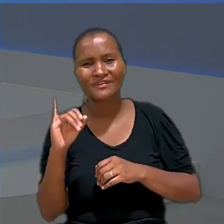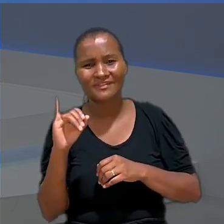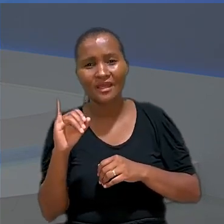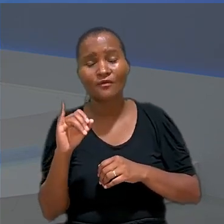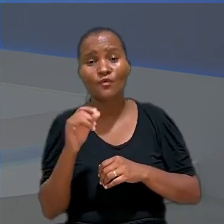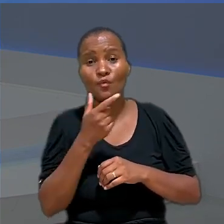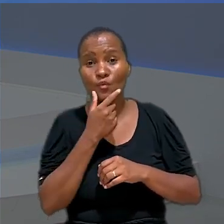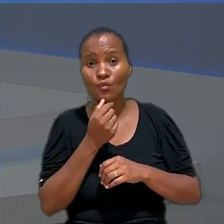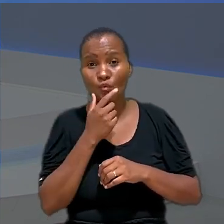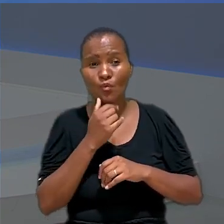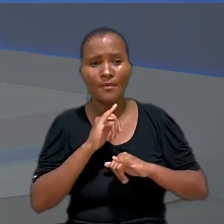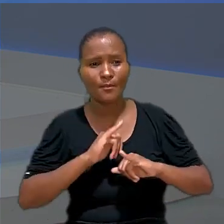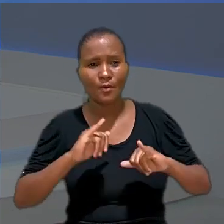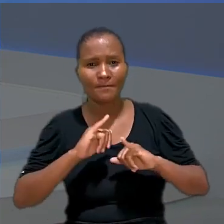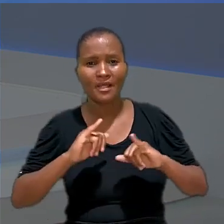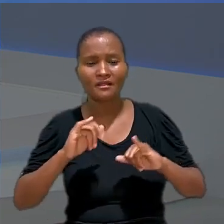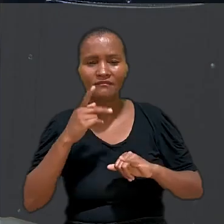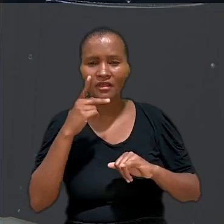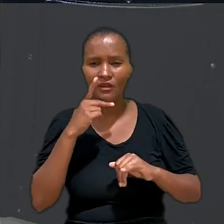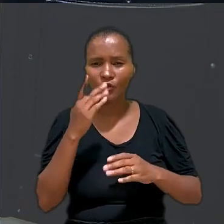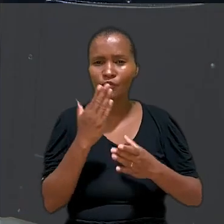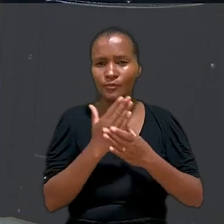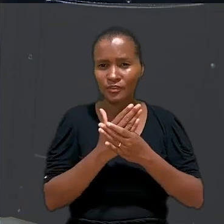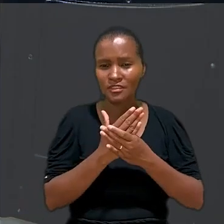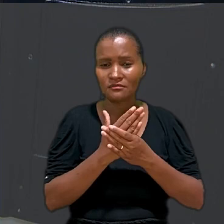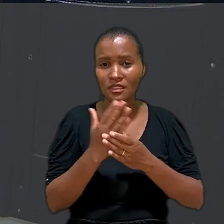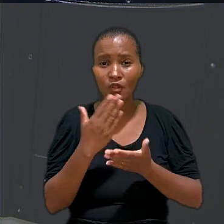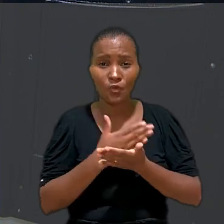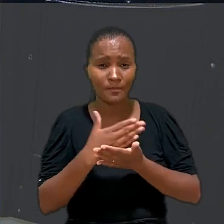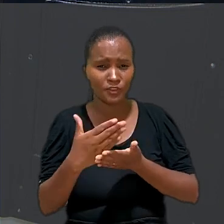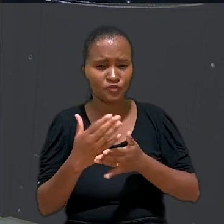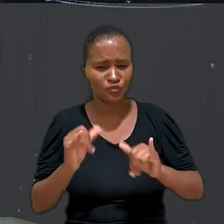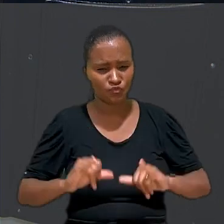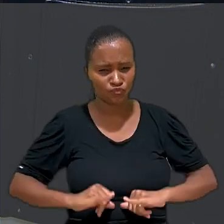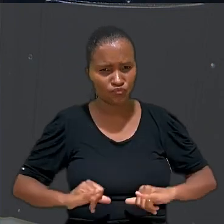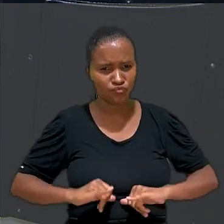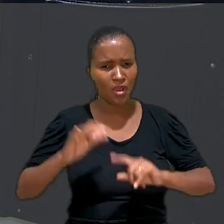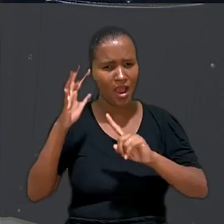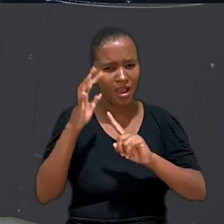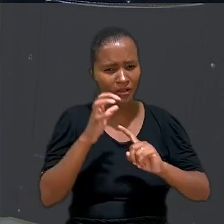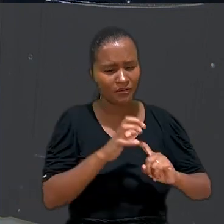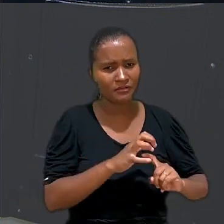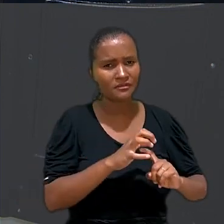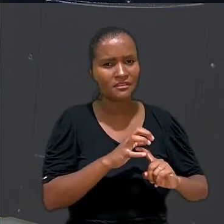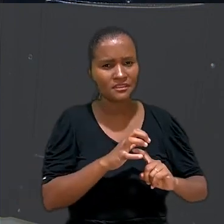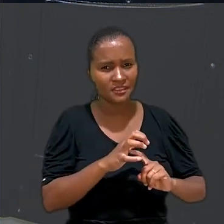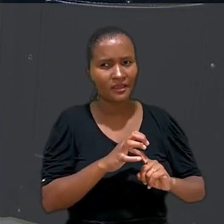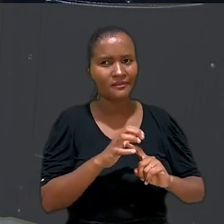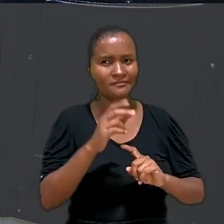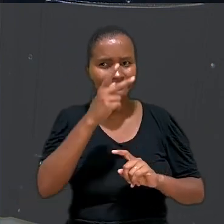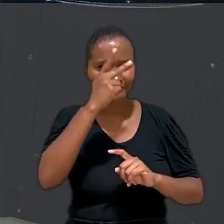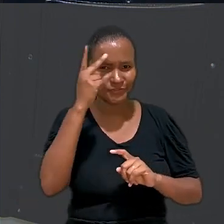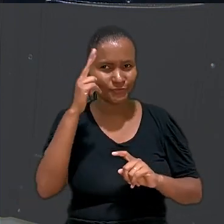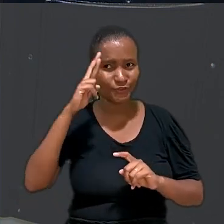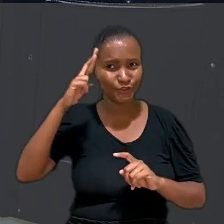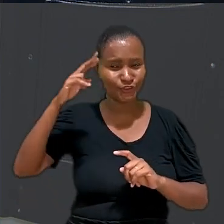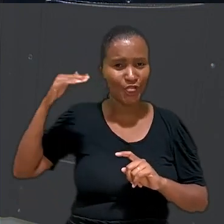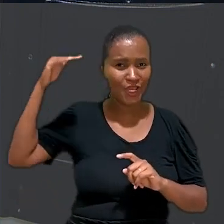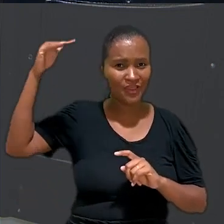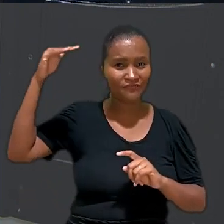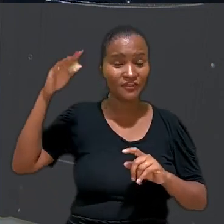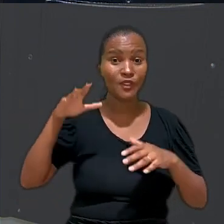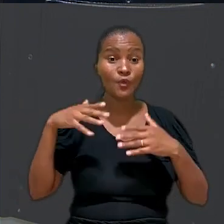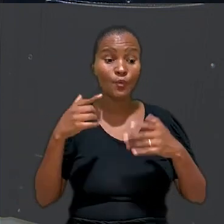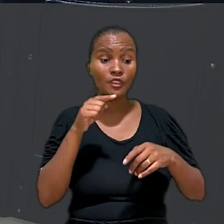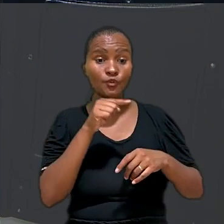Oi, Anderson. Oi, Luana. O propagandista relatou no processo que começou a sofrer assédio moral por parte dos superiores quando